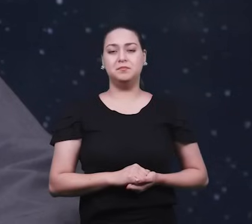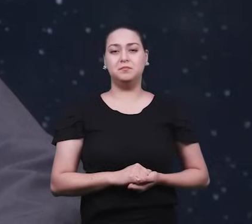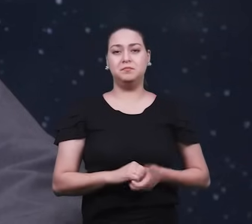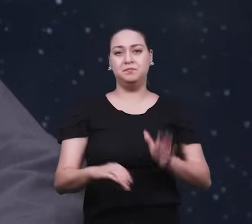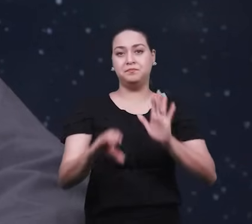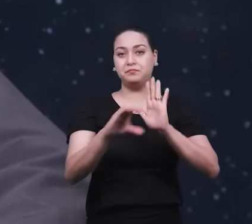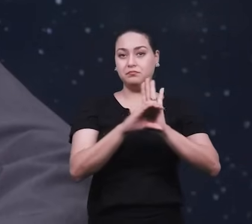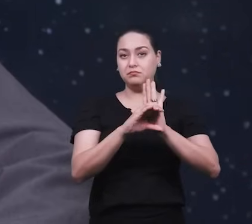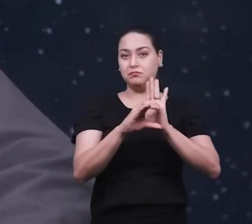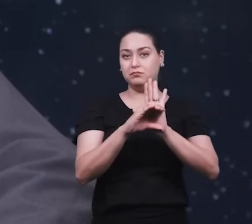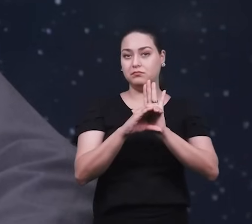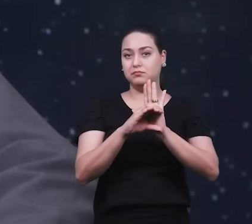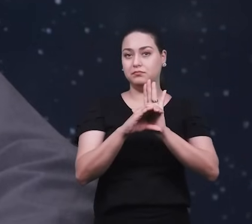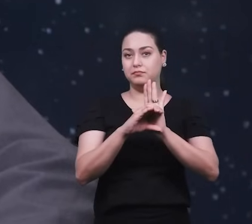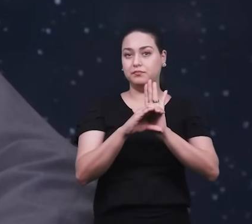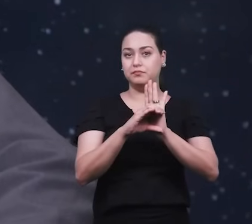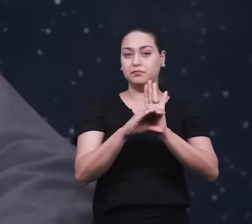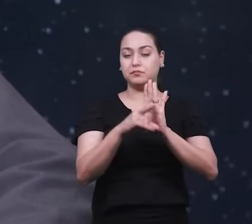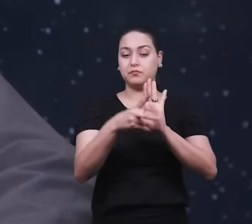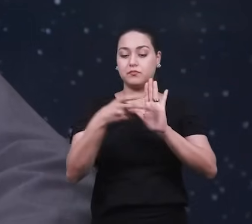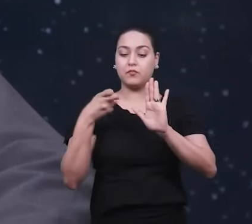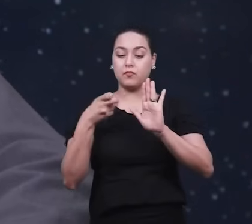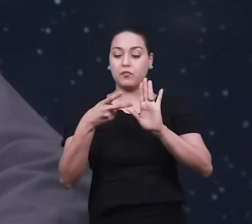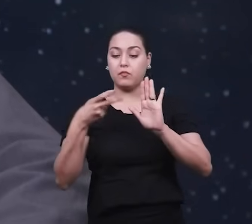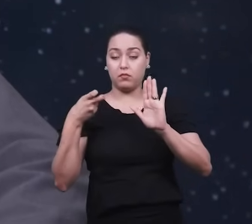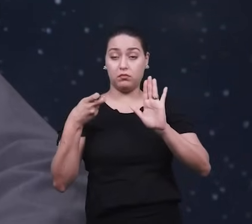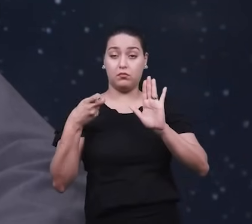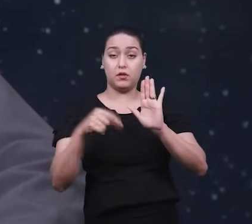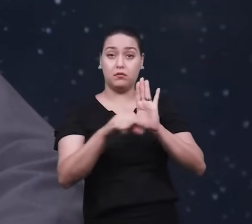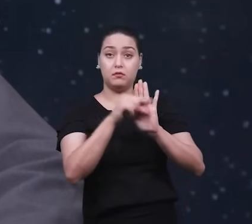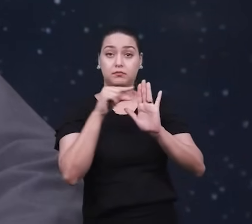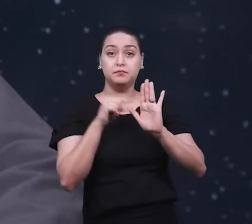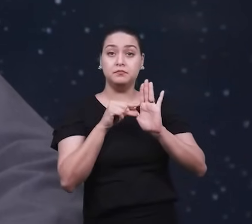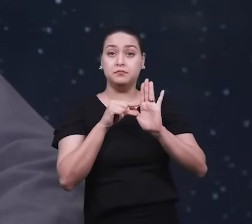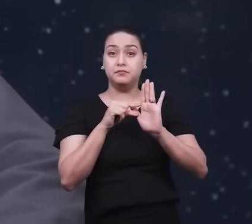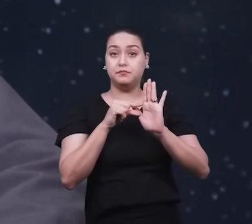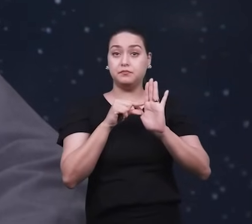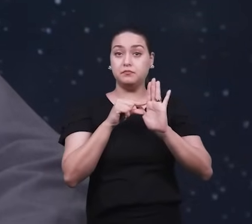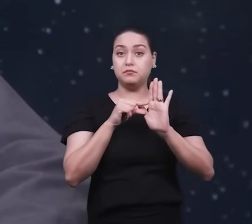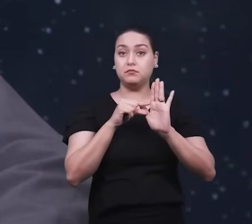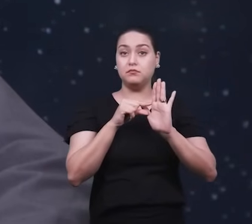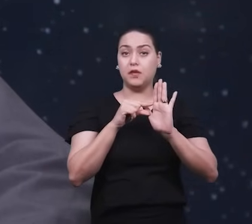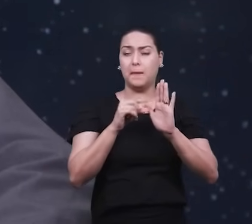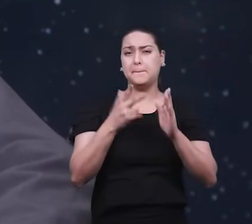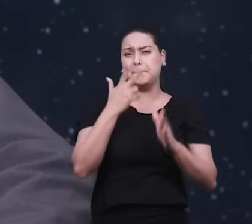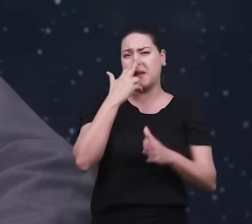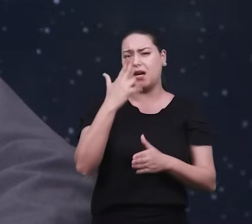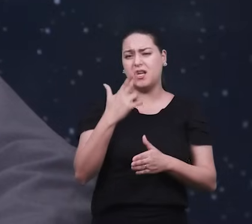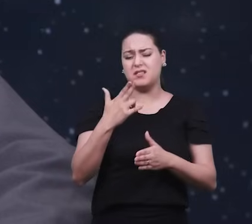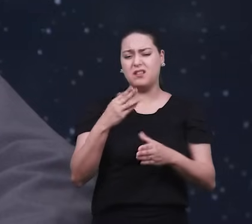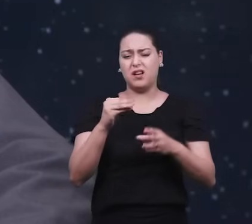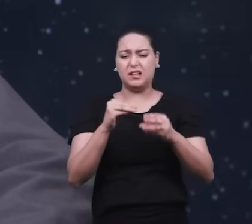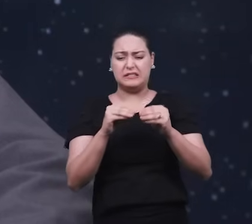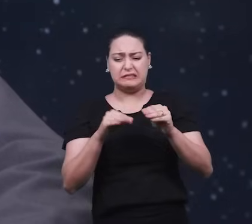nesse capítulo, nós vemos esse versículo como se ele estivesse deslocado,